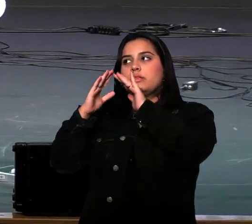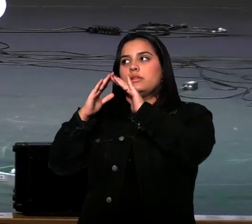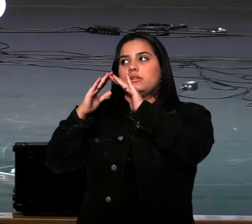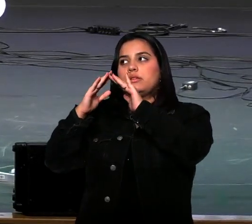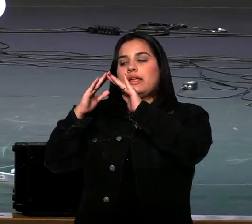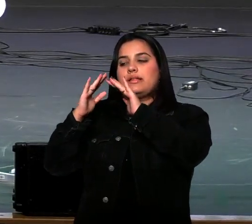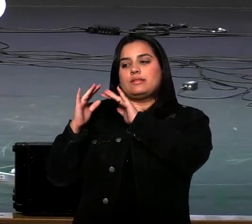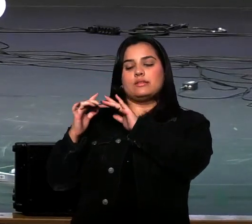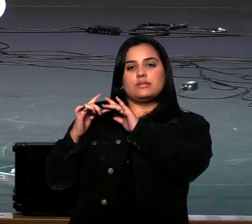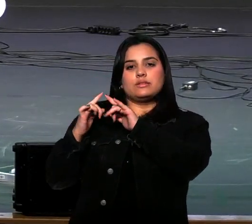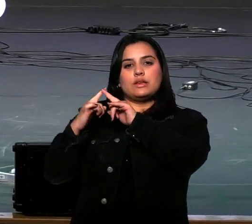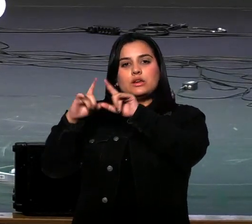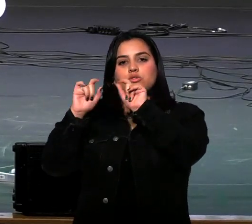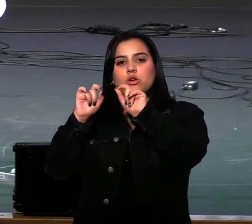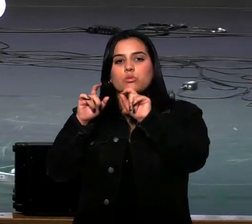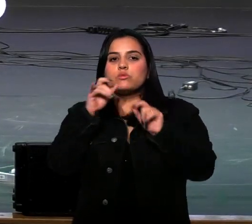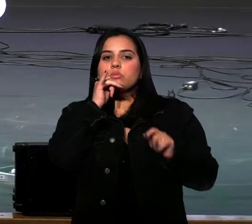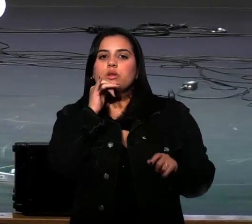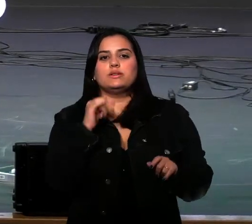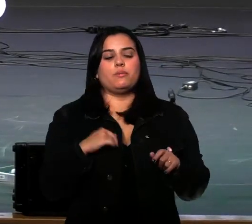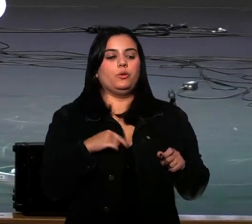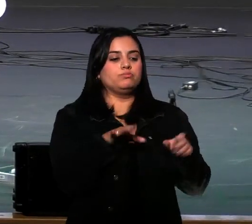como se fossem vários times.